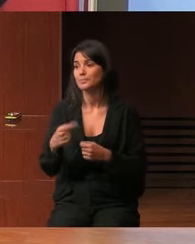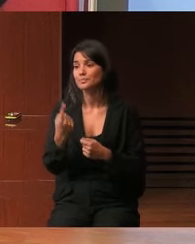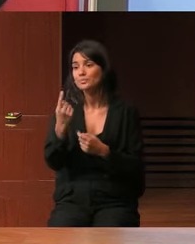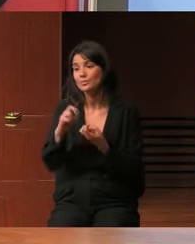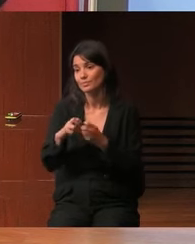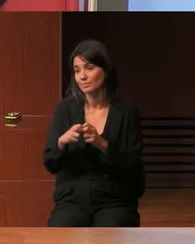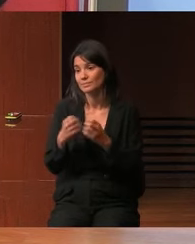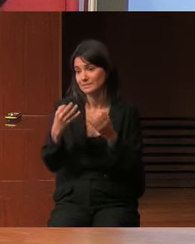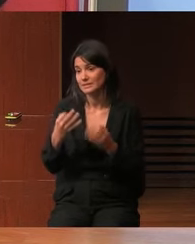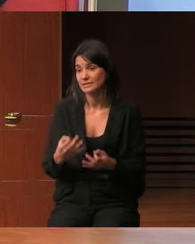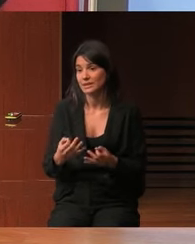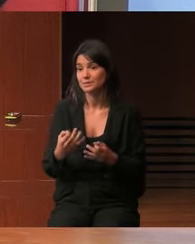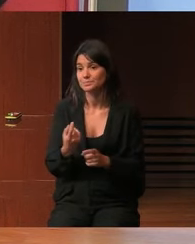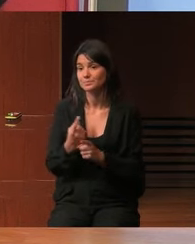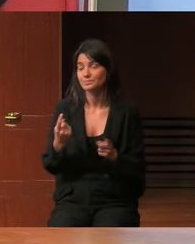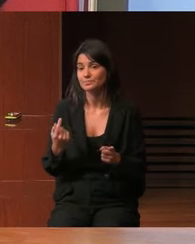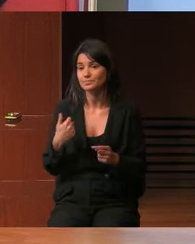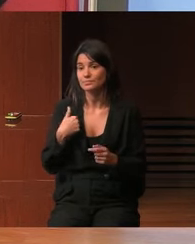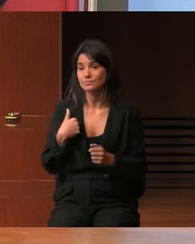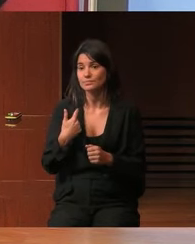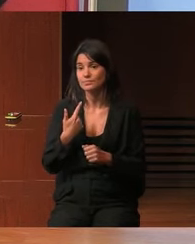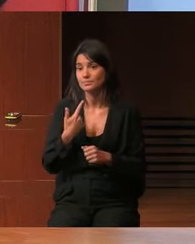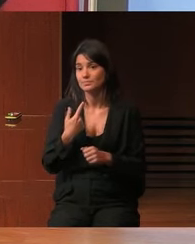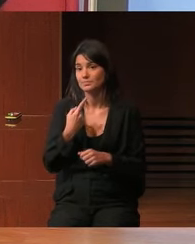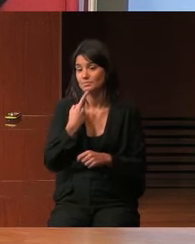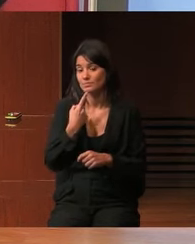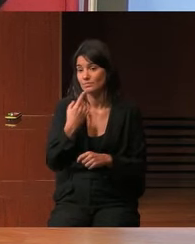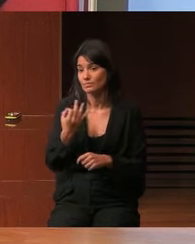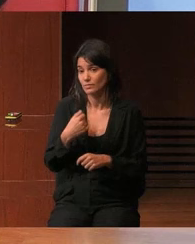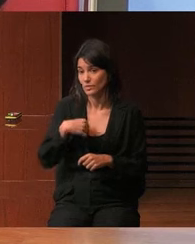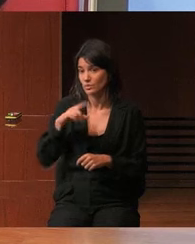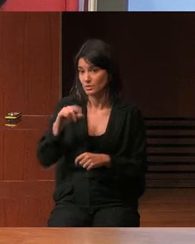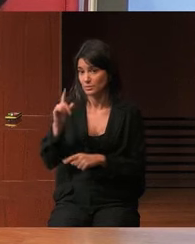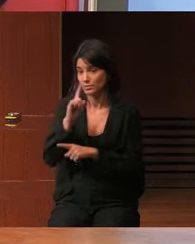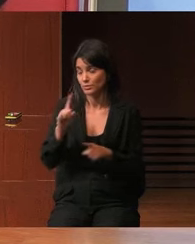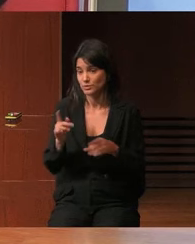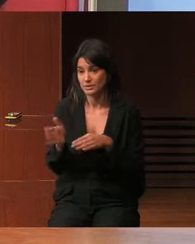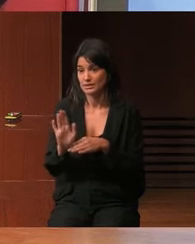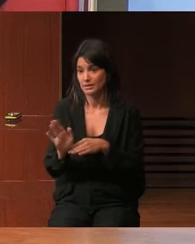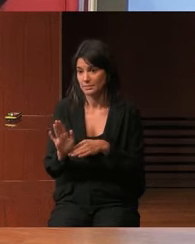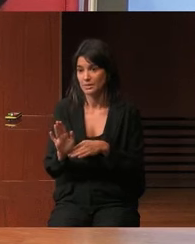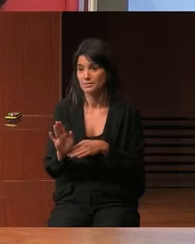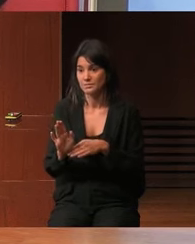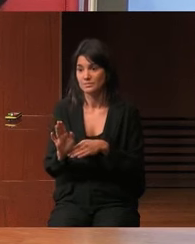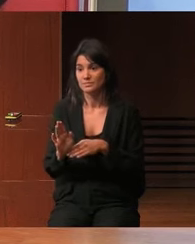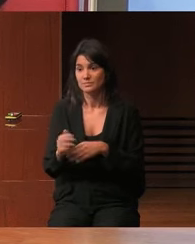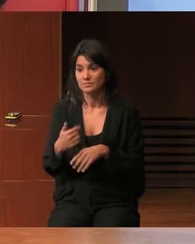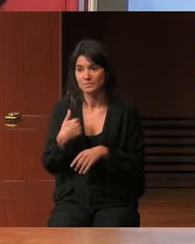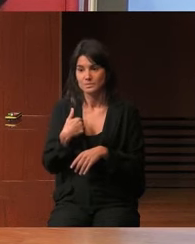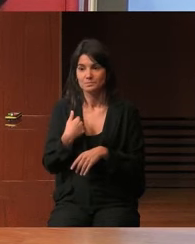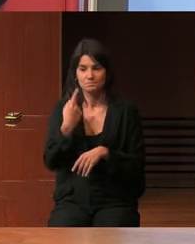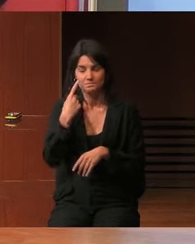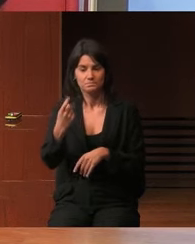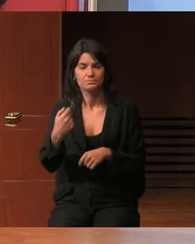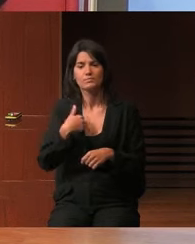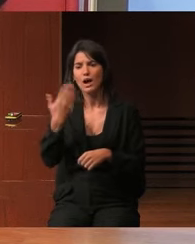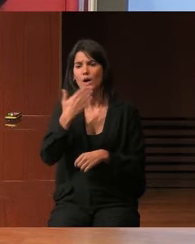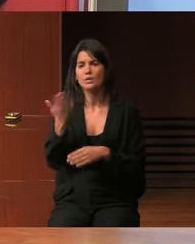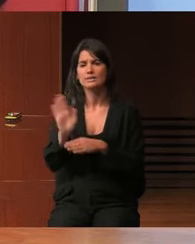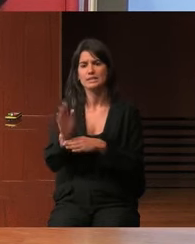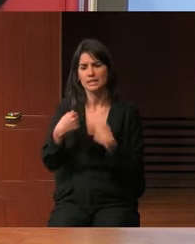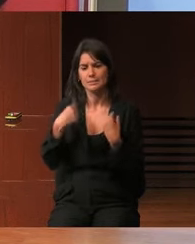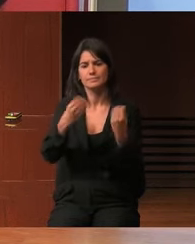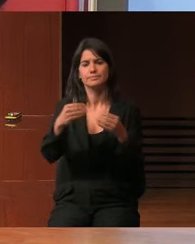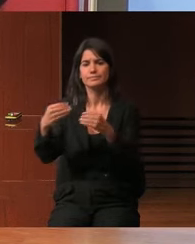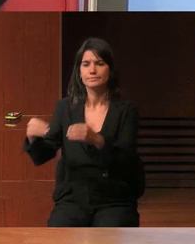problema muito sério que eu percebo-me. Eu também sou professor de cinema e apercebo-me, eu estou a dar uma aula de cinema,